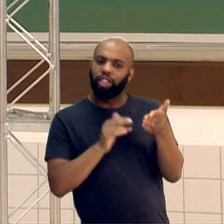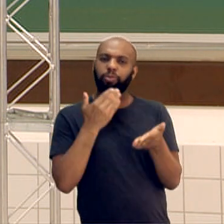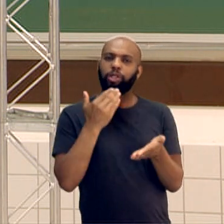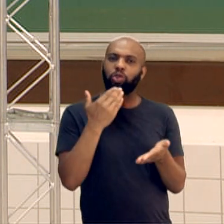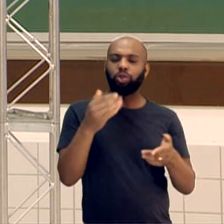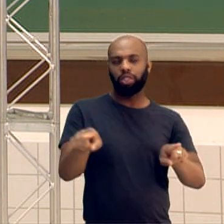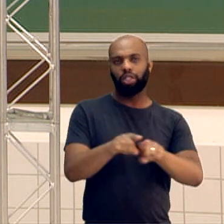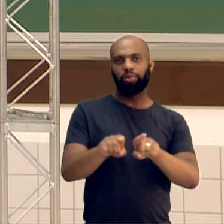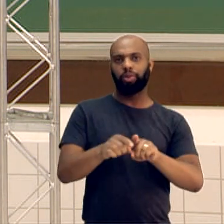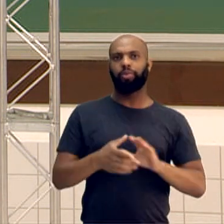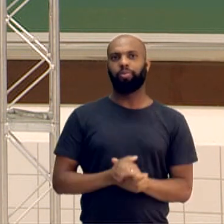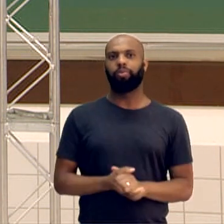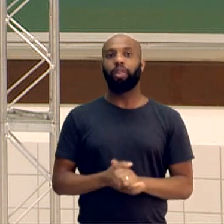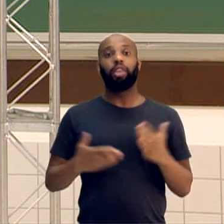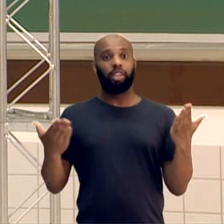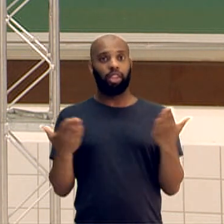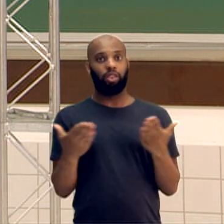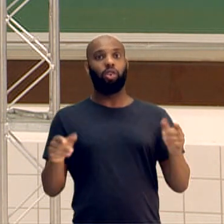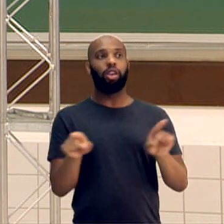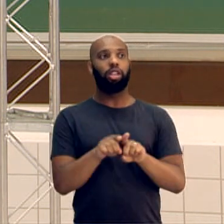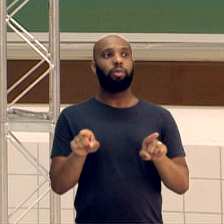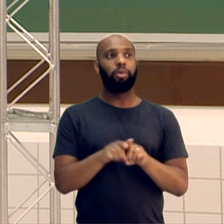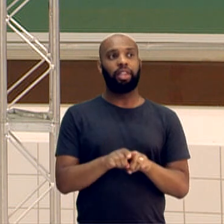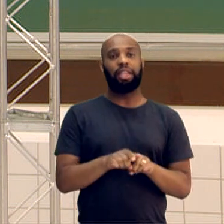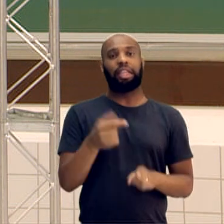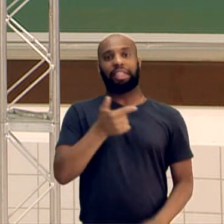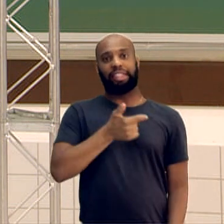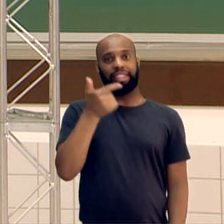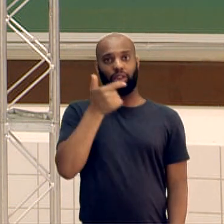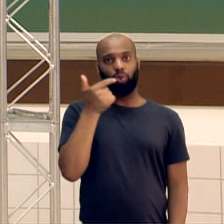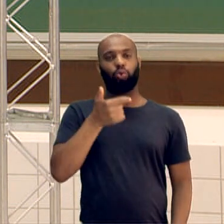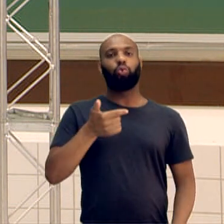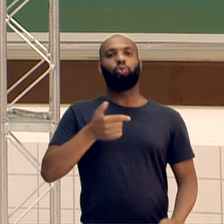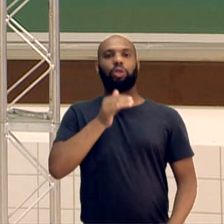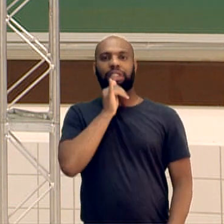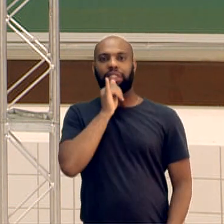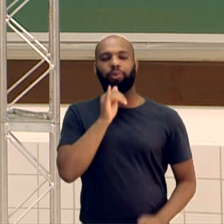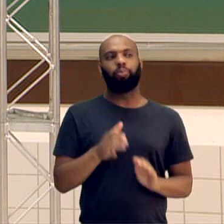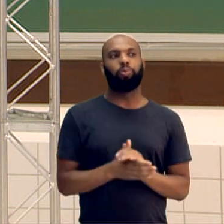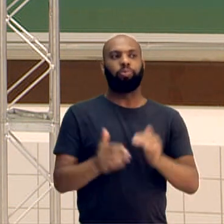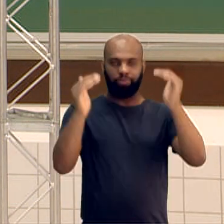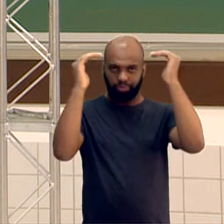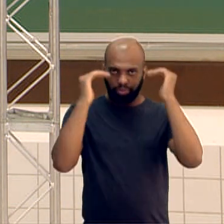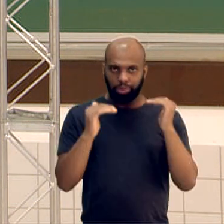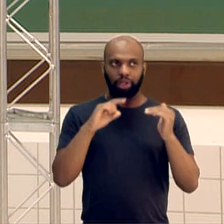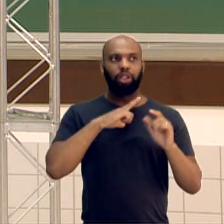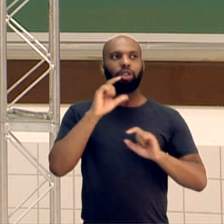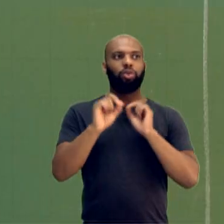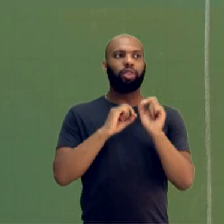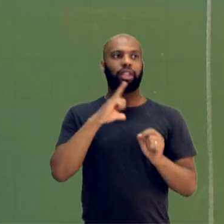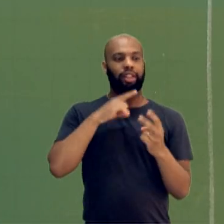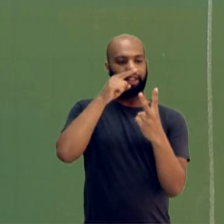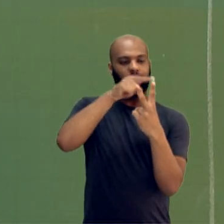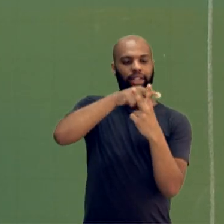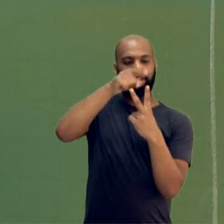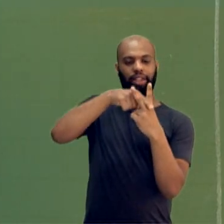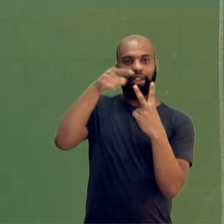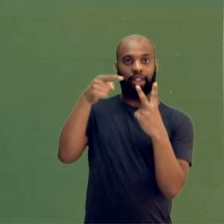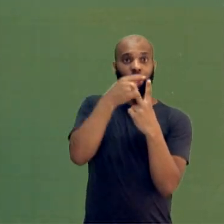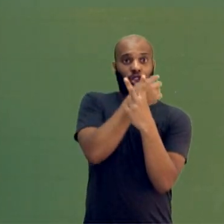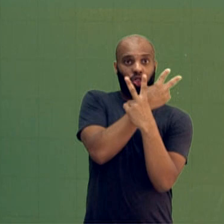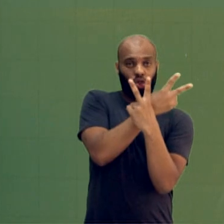cobrando também. Bom, vamos agora para o segundo caso. No segundo caso, nós temos aqui 2 raiz de